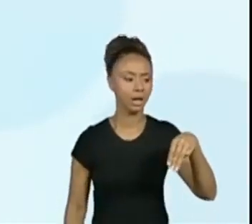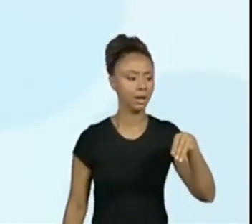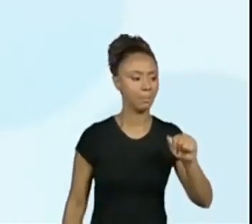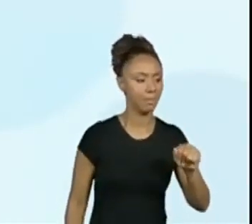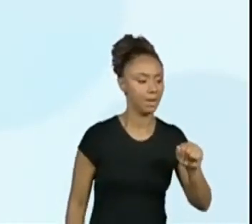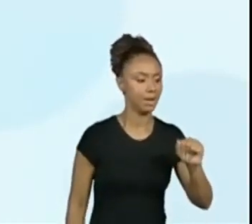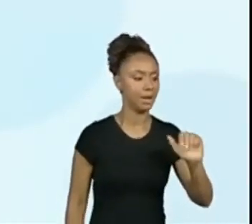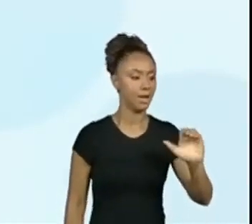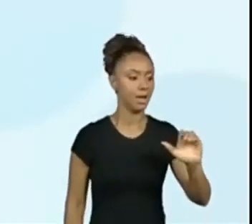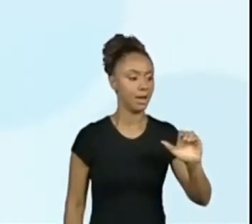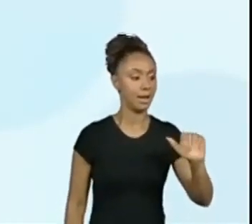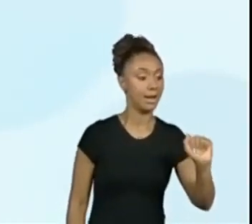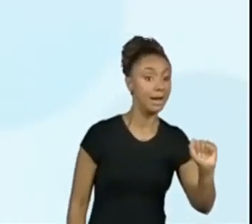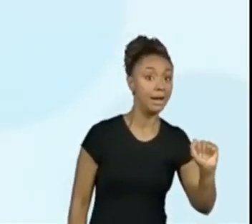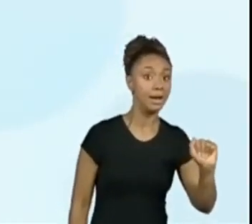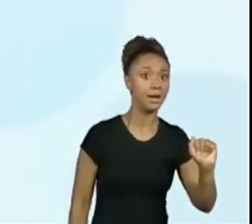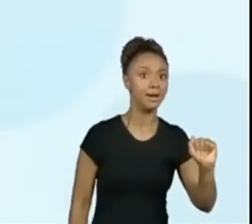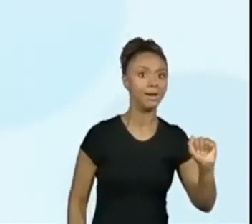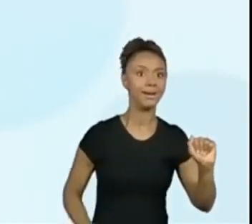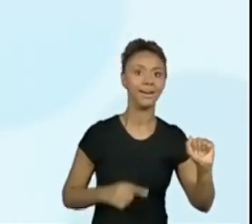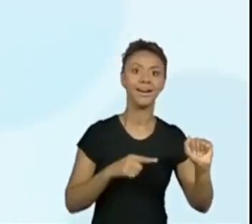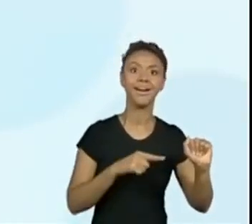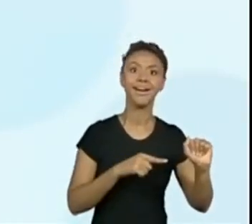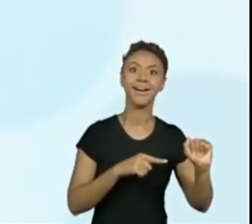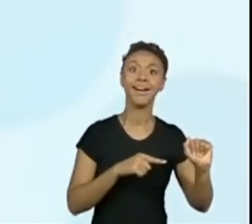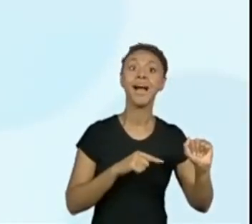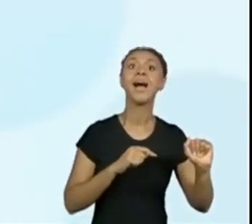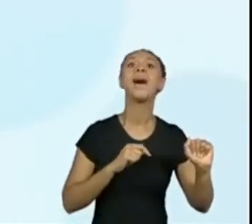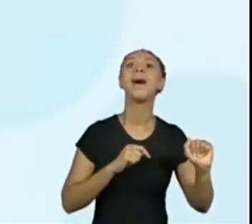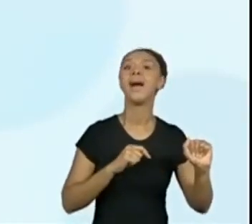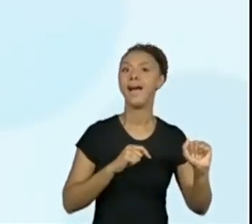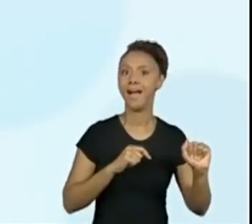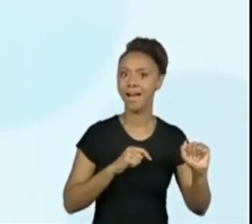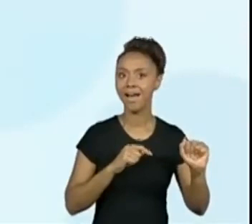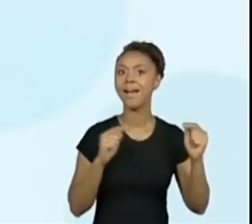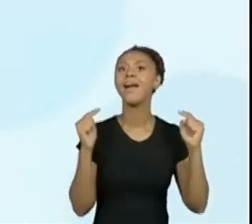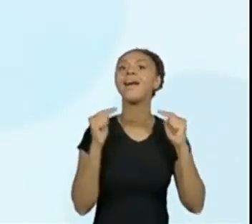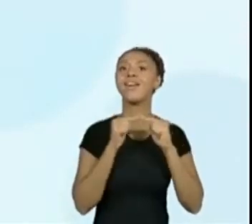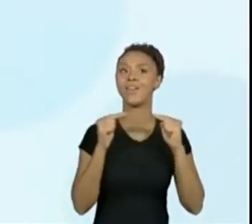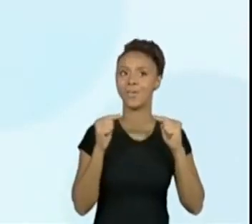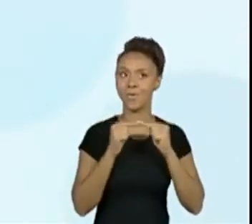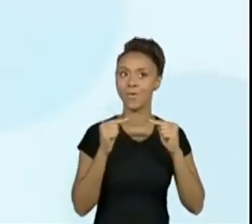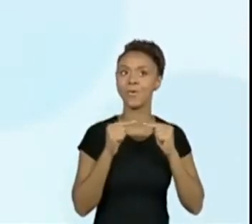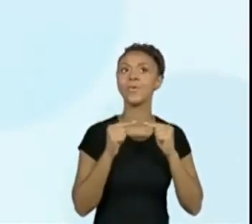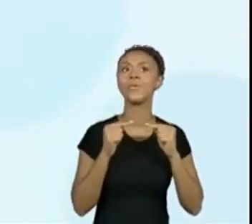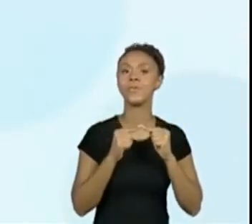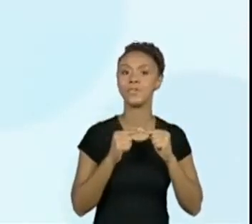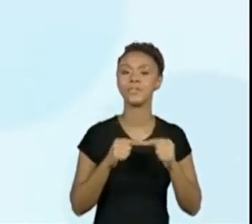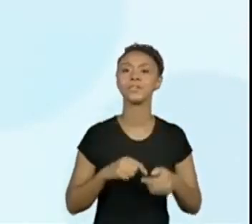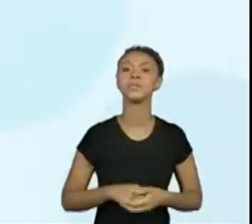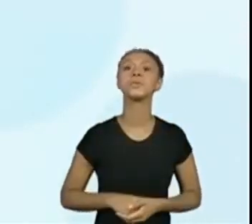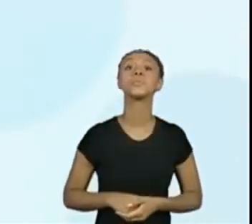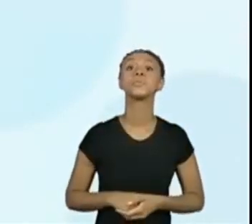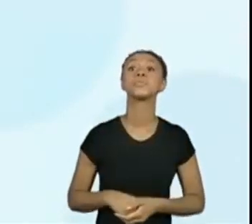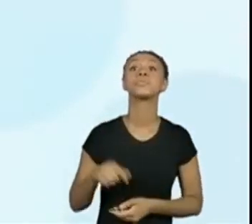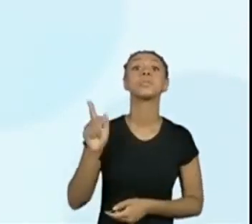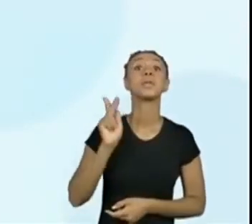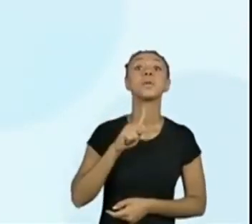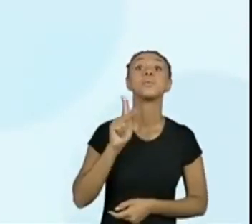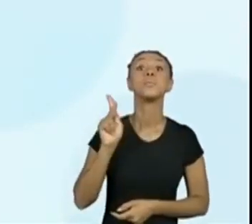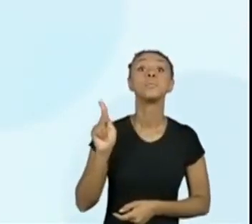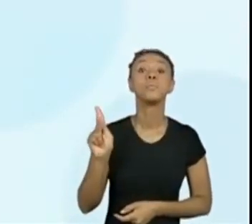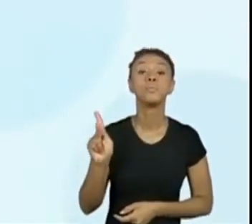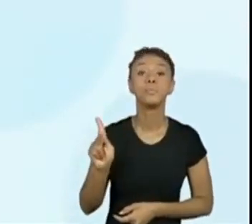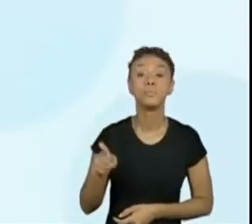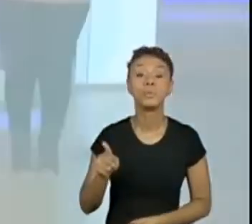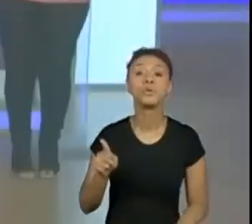então eu posso já aproveitar e, ó, usar o C e o A? Explica para a professora Deusiana, porque ela falou que você ontem falou